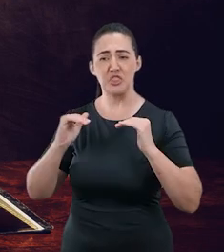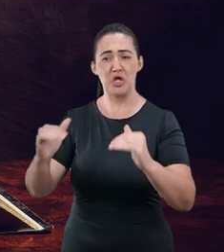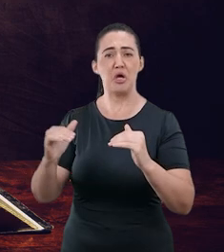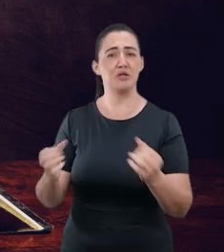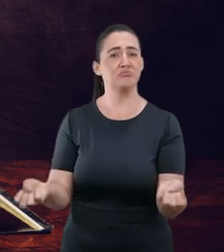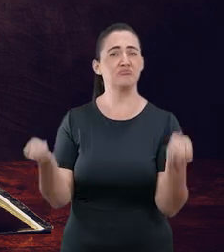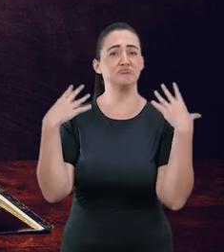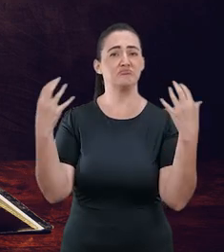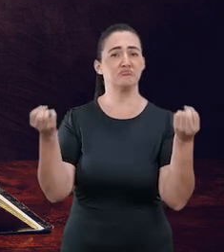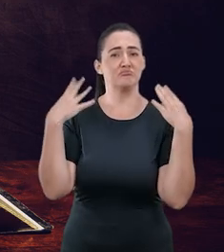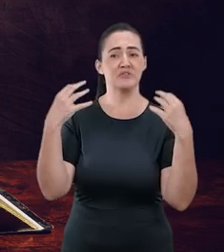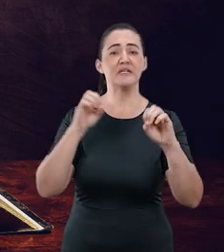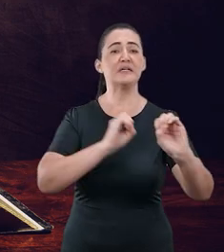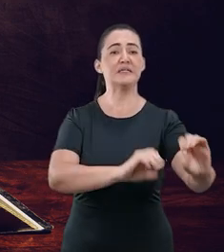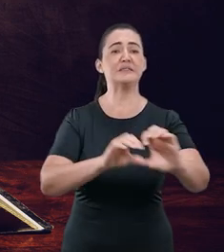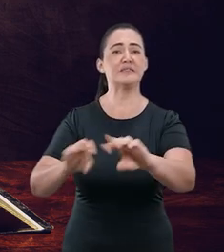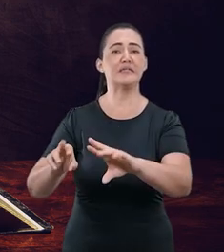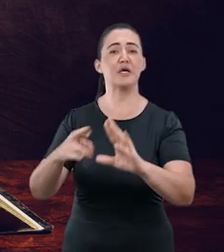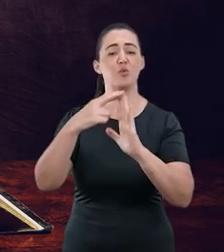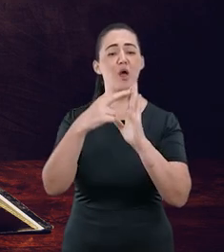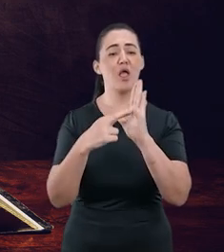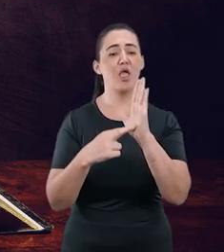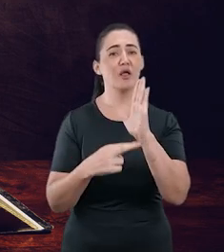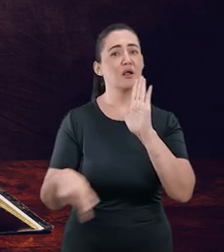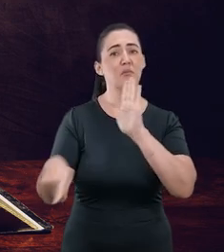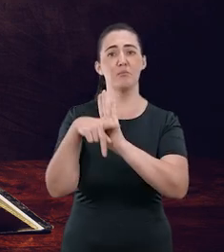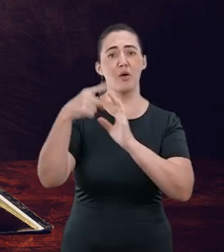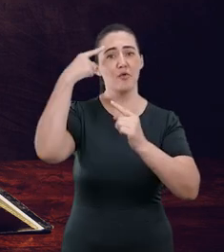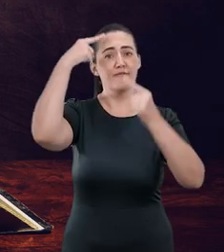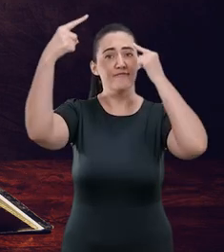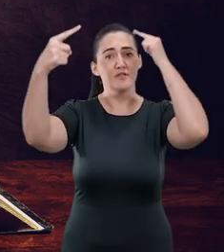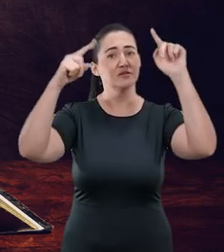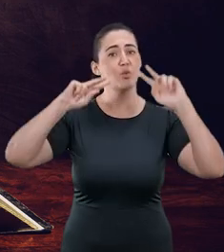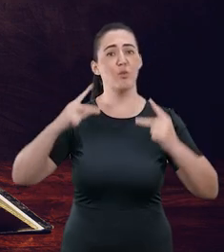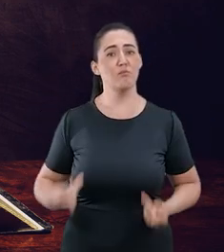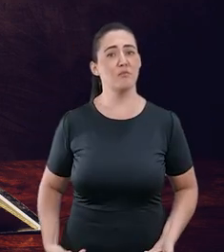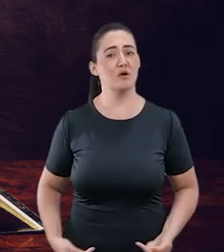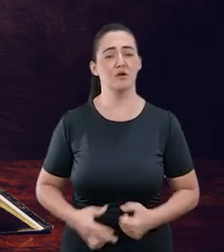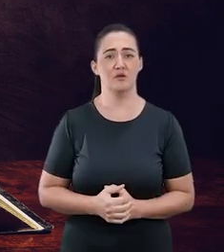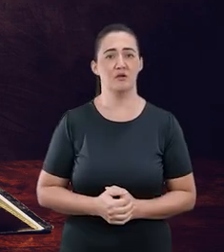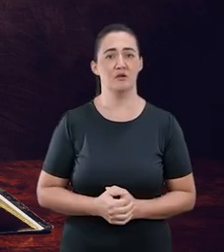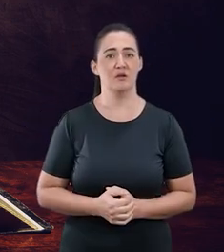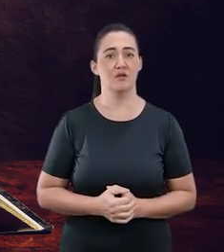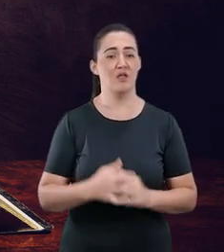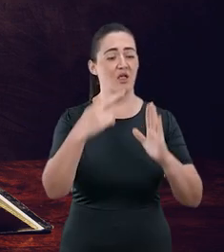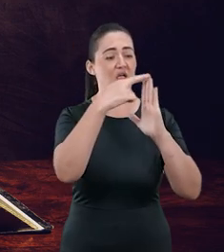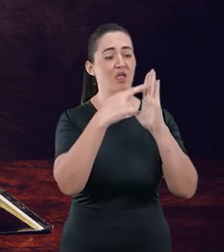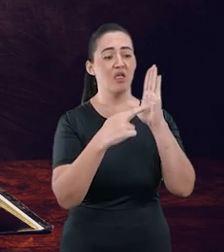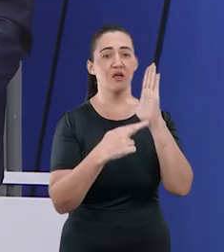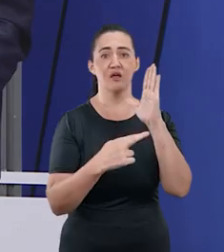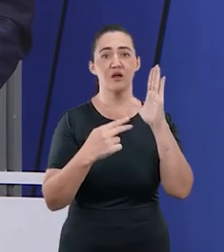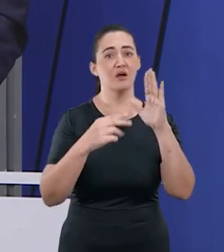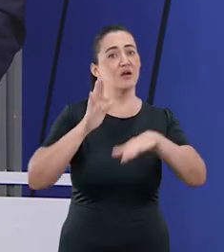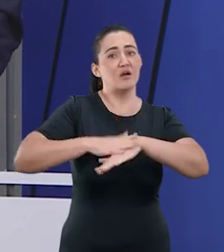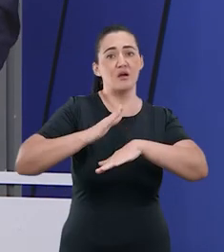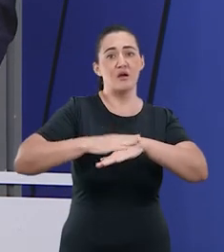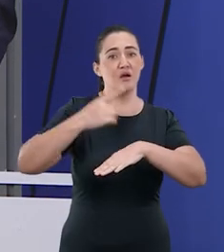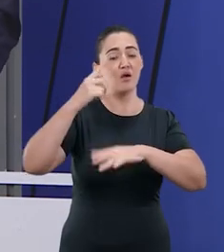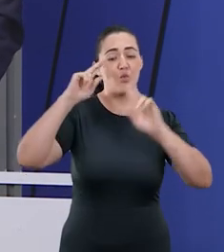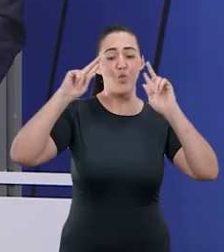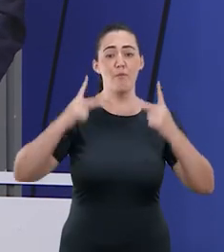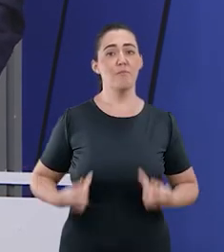ensinando doutrinas que são preceitos humanos. Olha o que Jesus está dizendo. Doutrinas humanas e